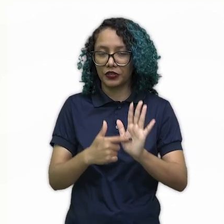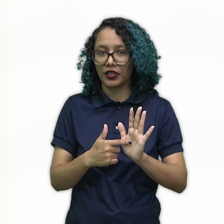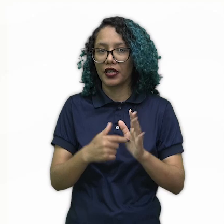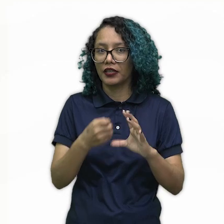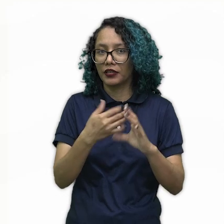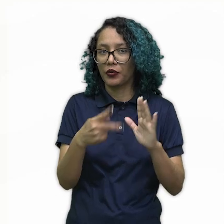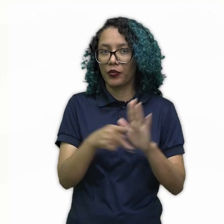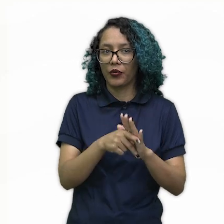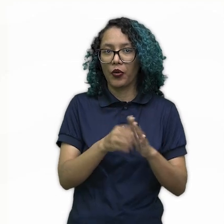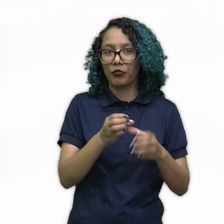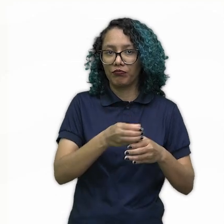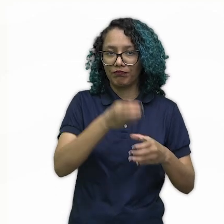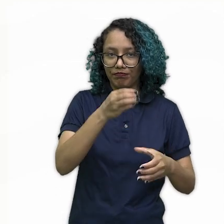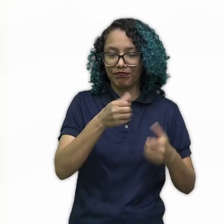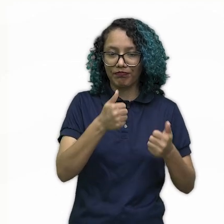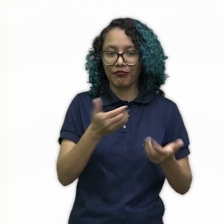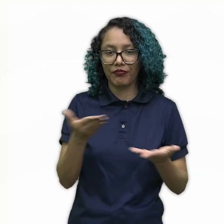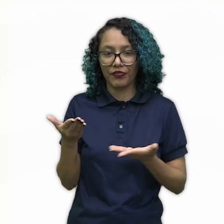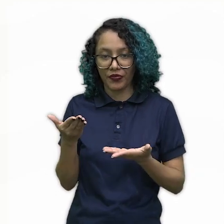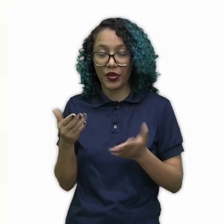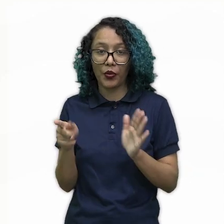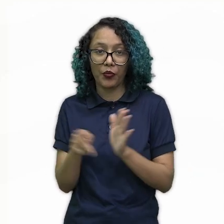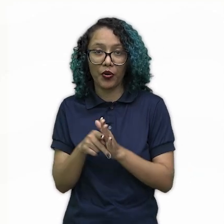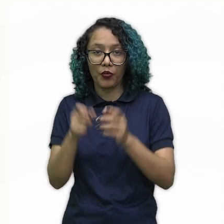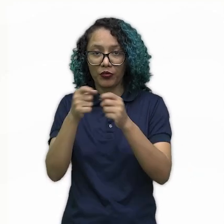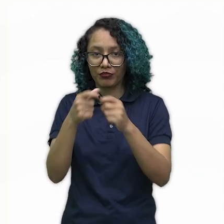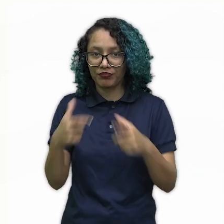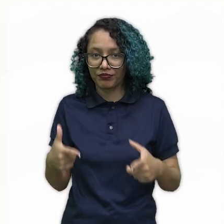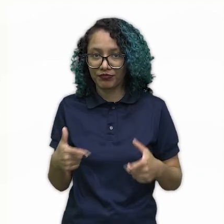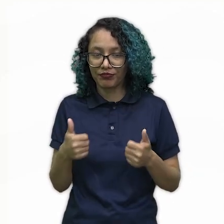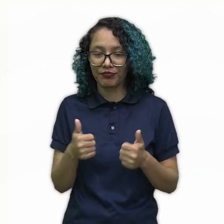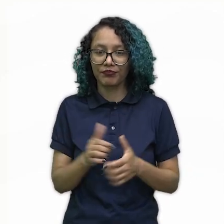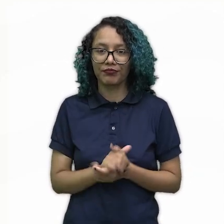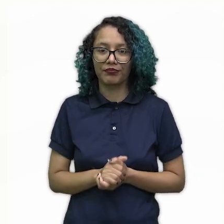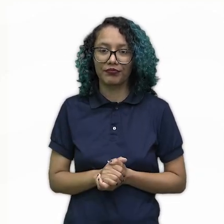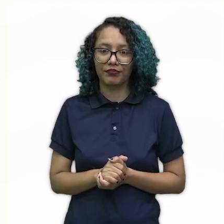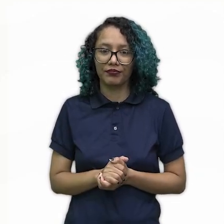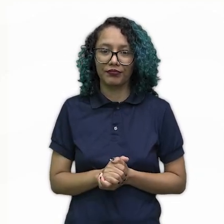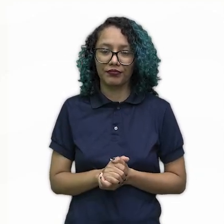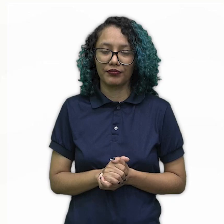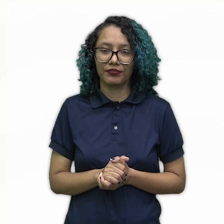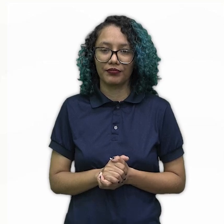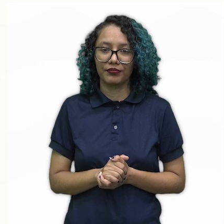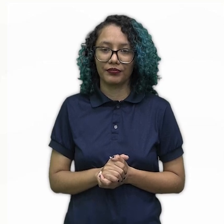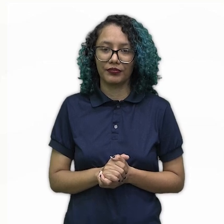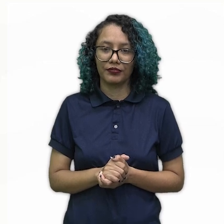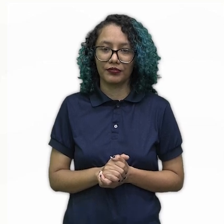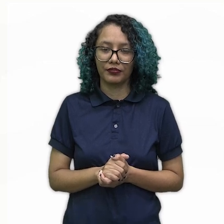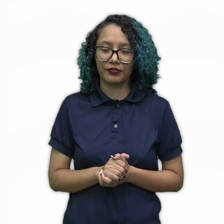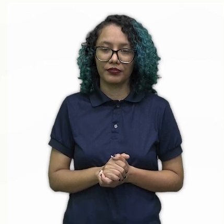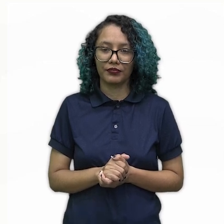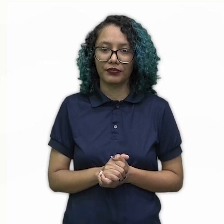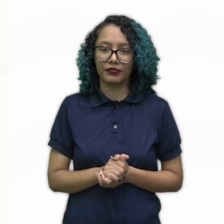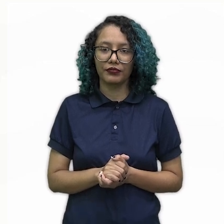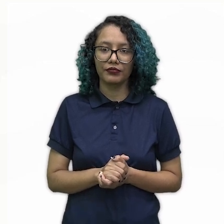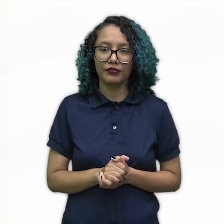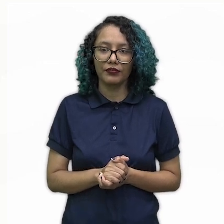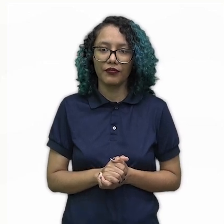cilindro, agora os elementos do cone, que